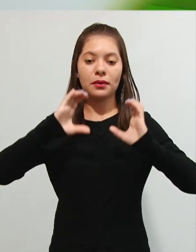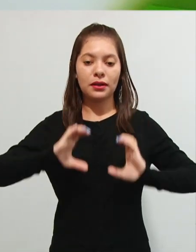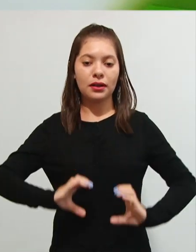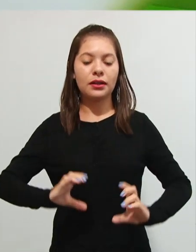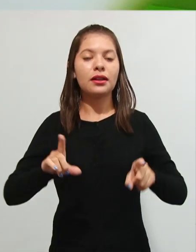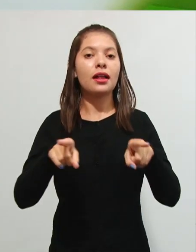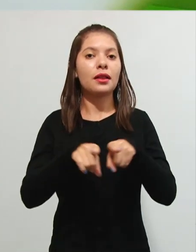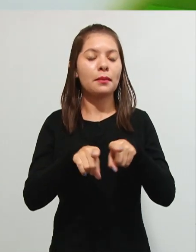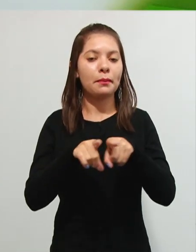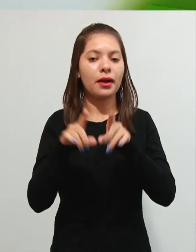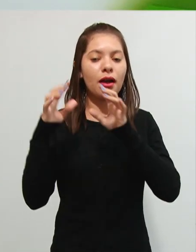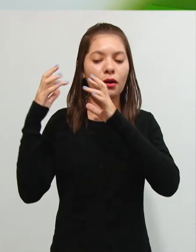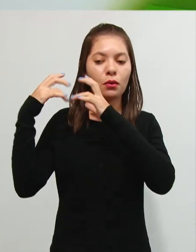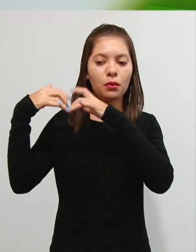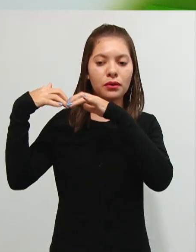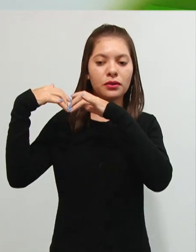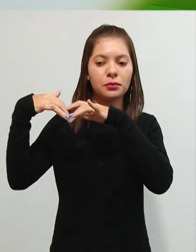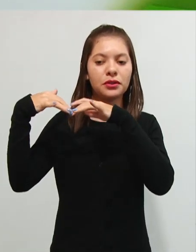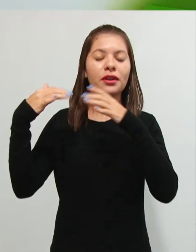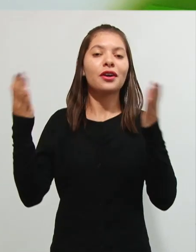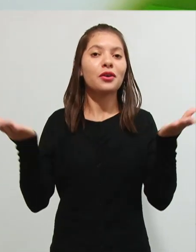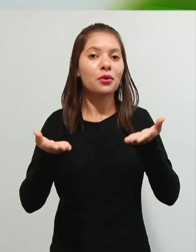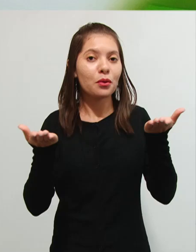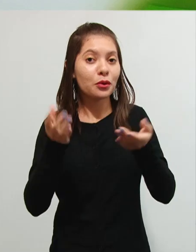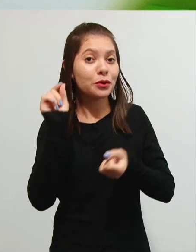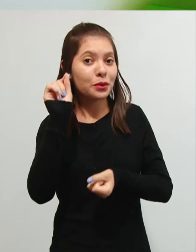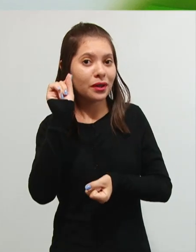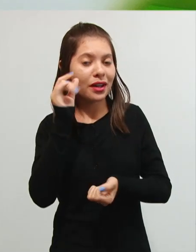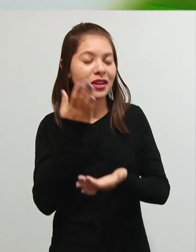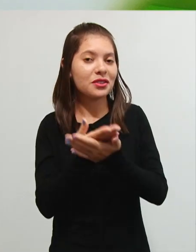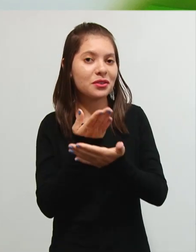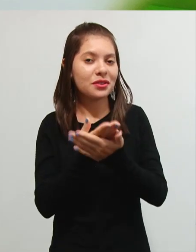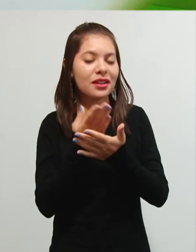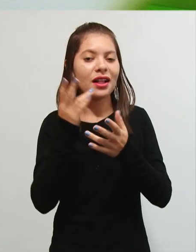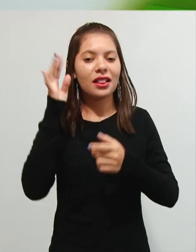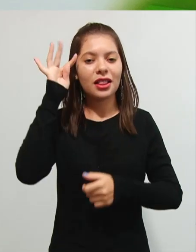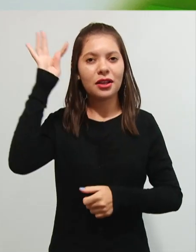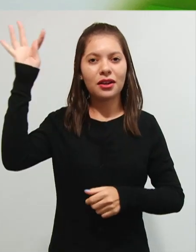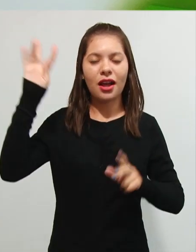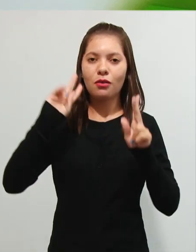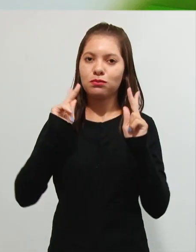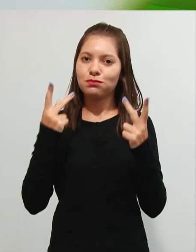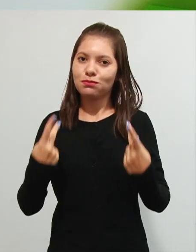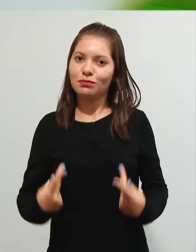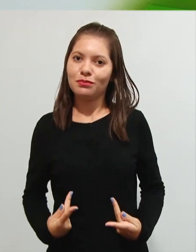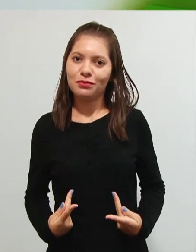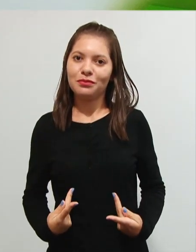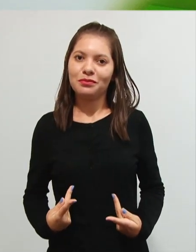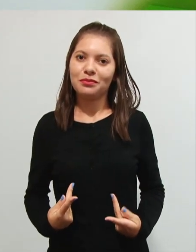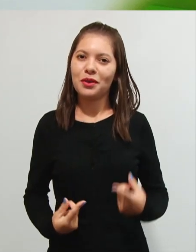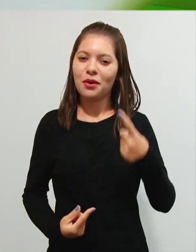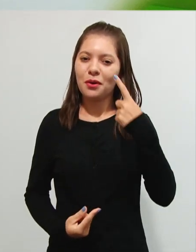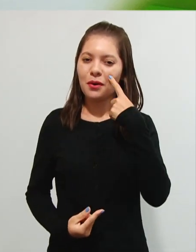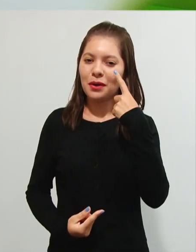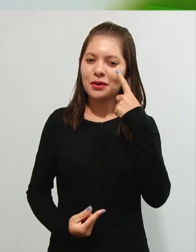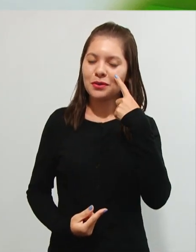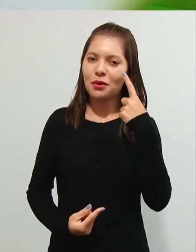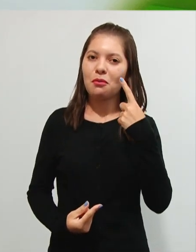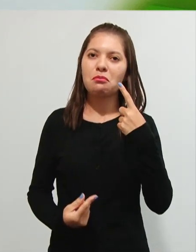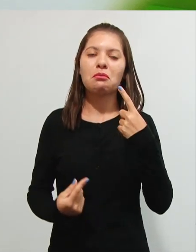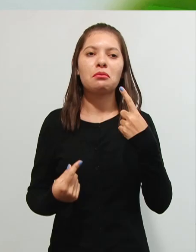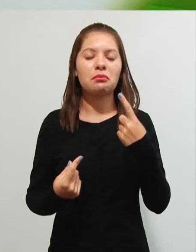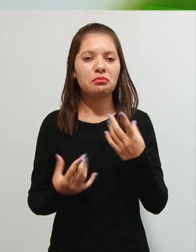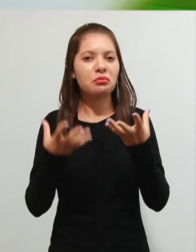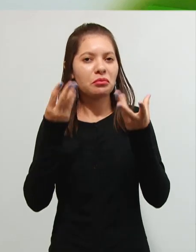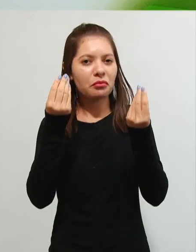teorias cognitivistas e hoje vamos estudar sobre as teorias humanistas. Olha só quanta coisa